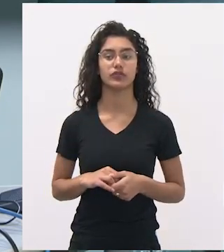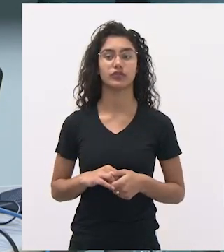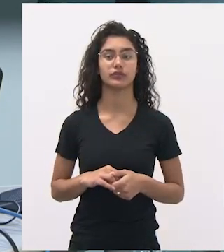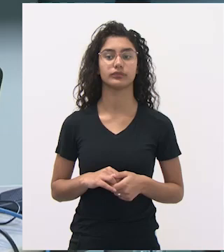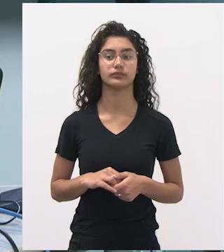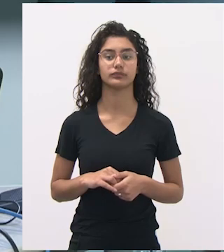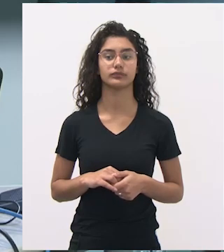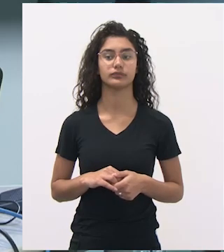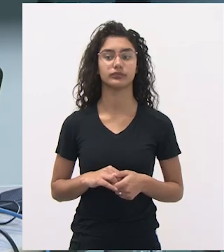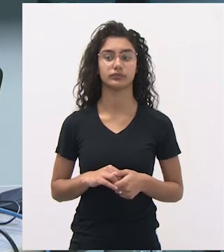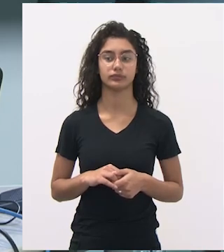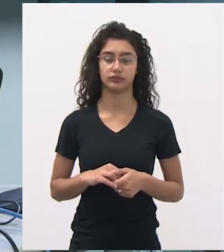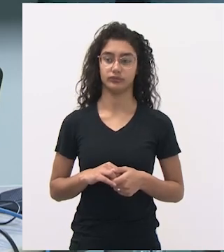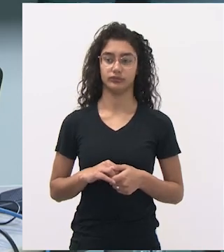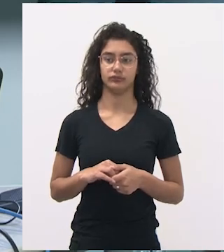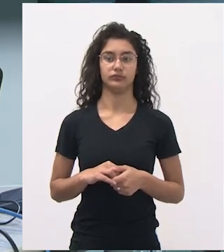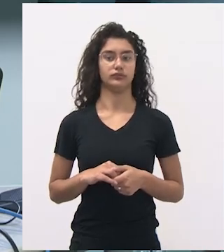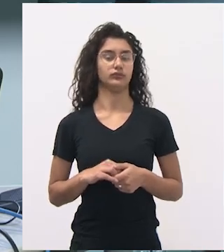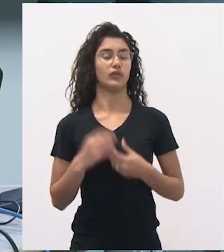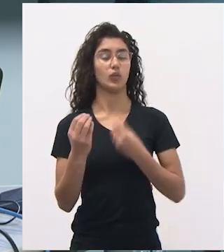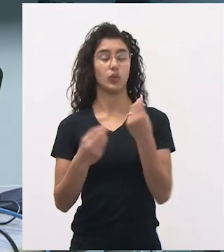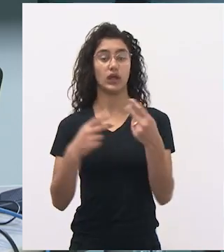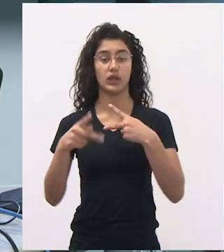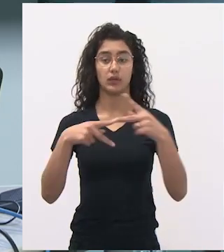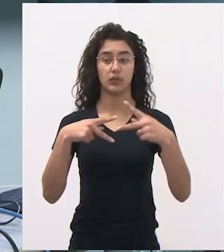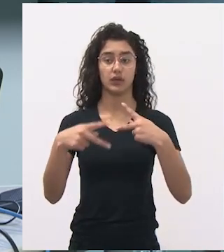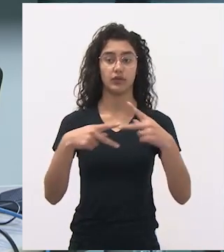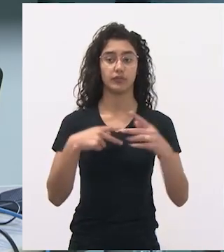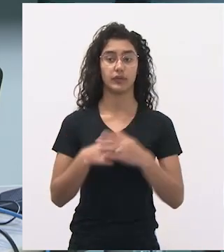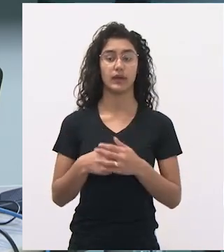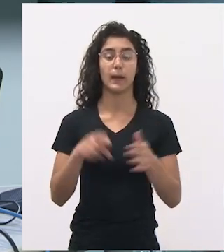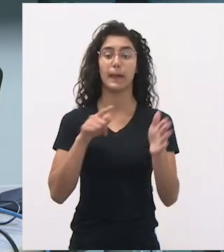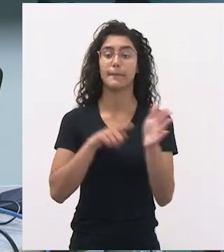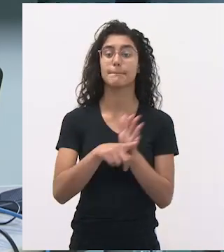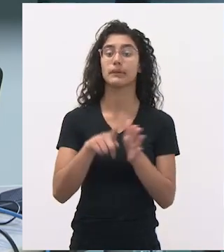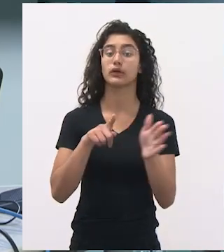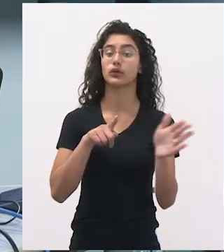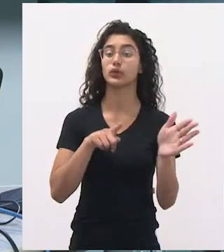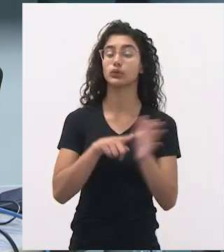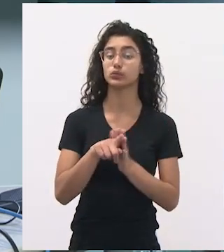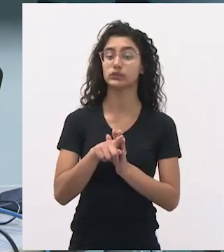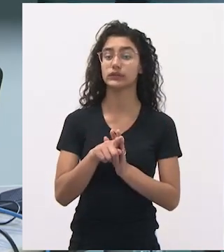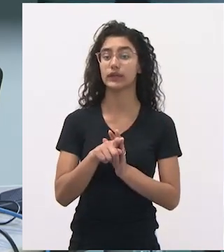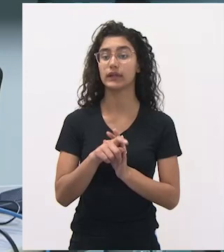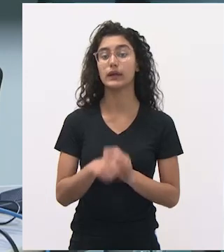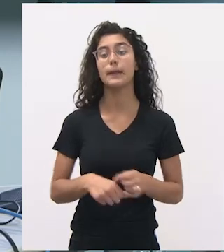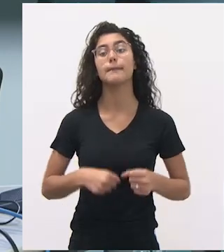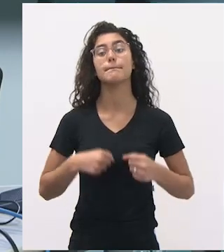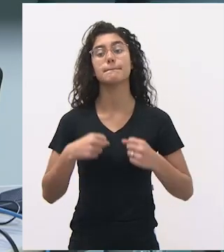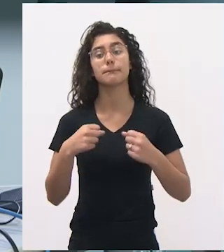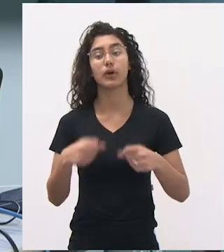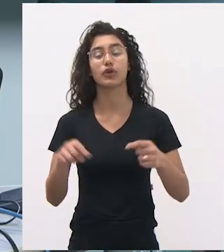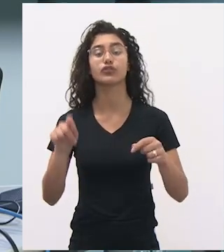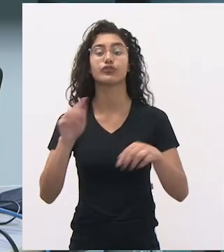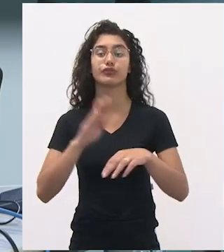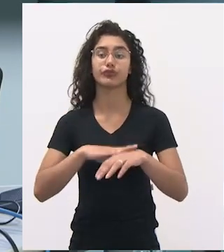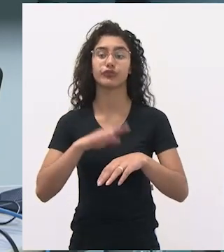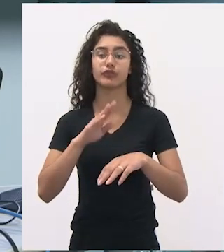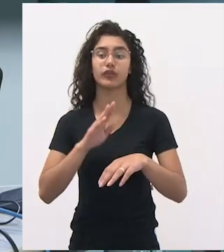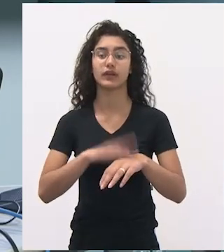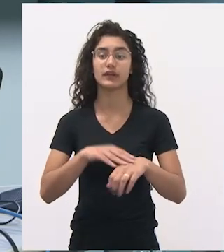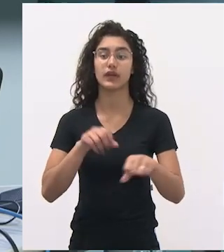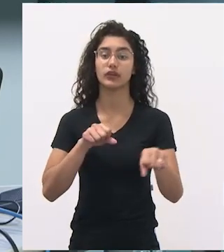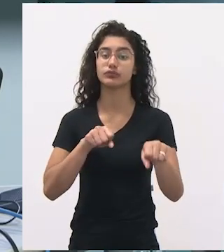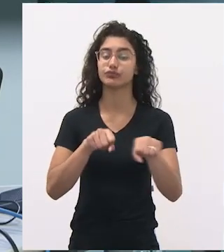O que ela fala da plataforma? Ela pergunta se é possível ter a formação novamente sobre a plataforma, acho que